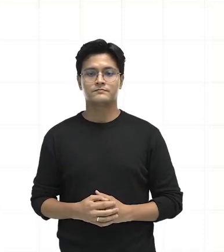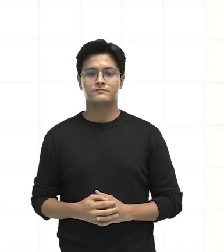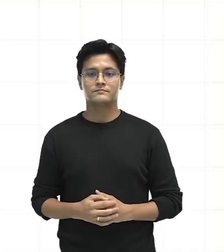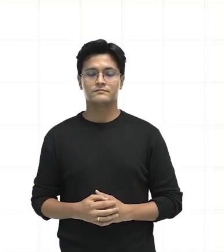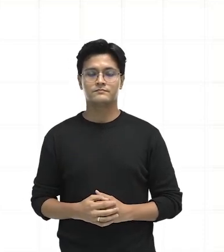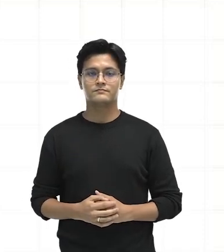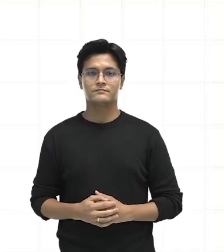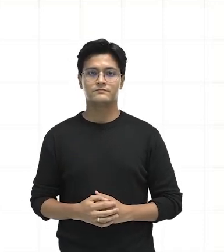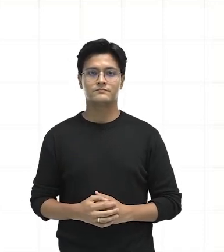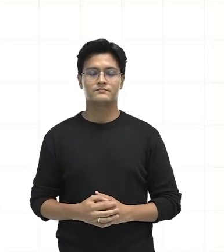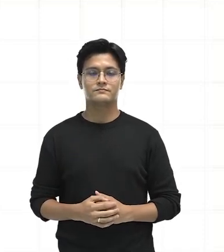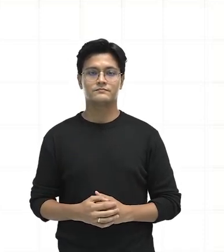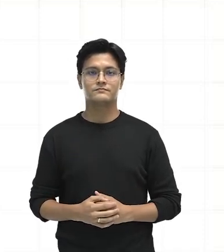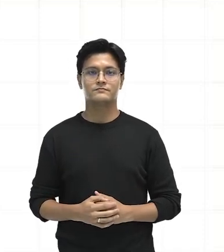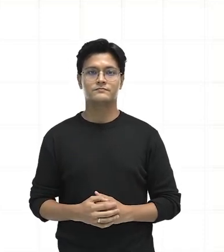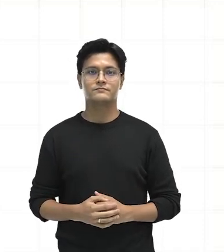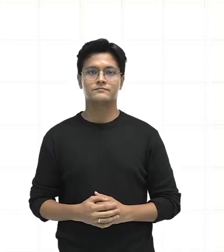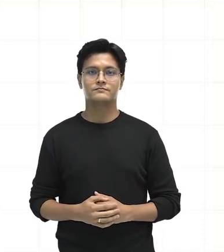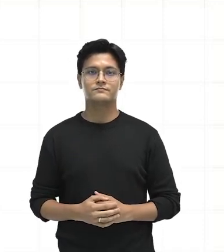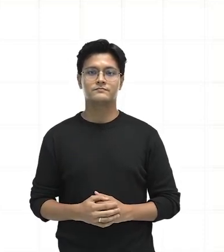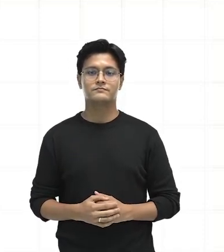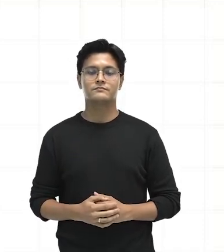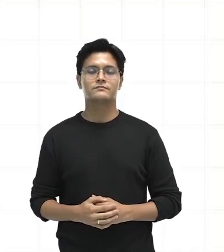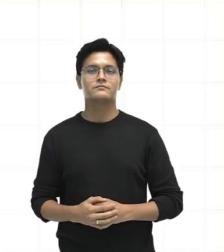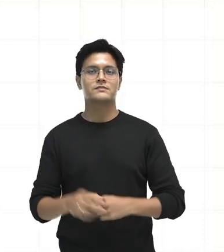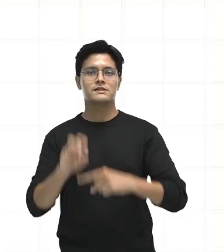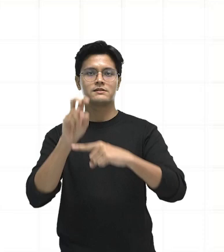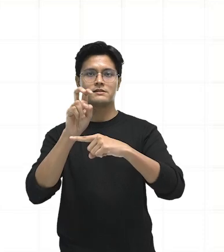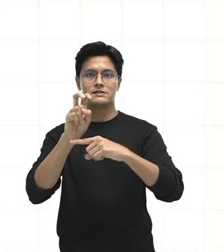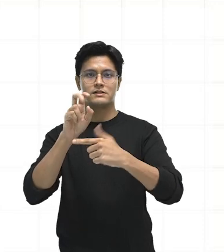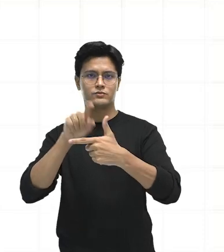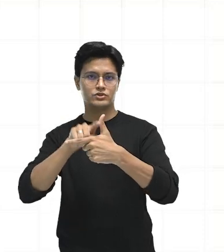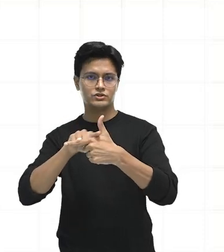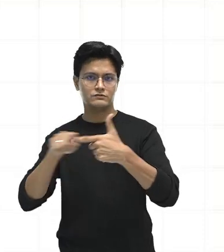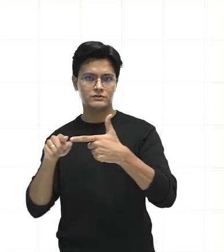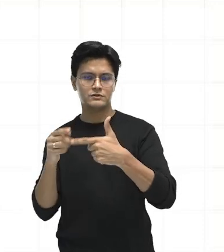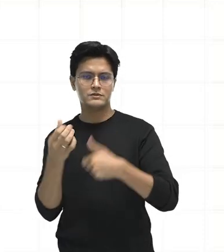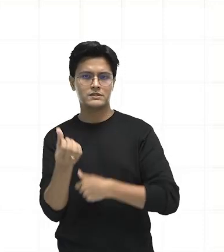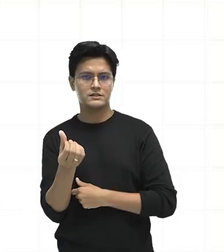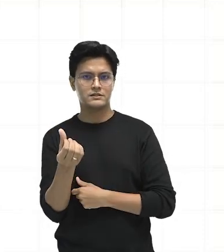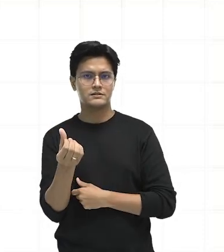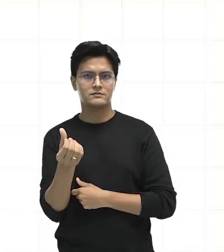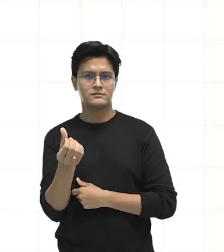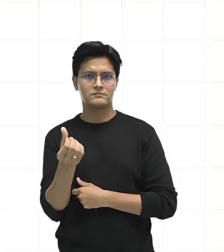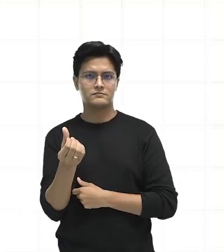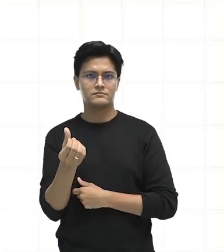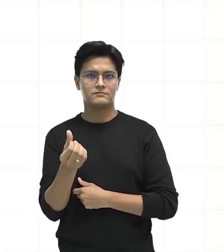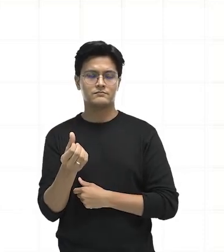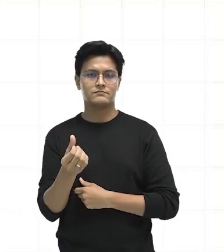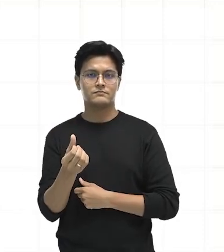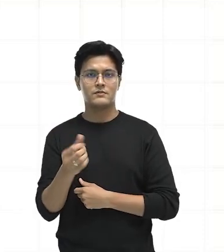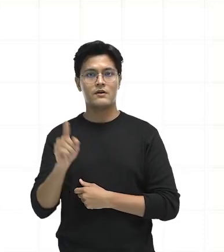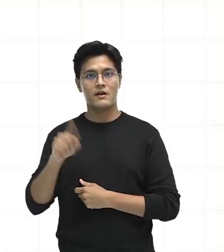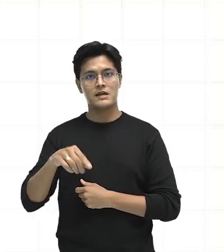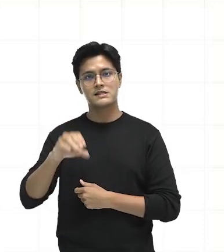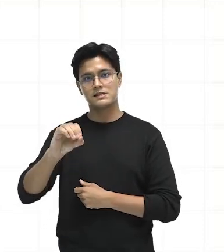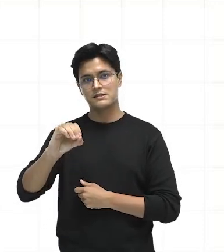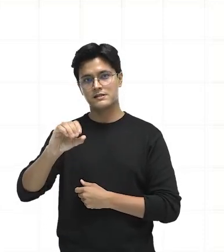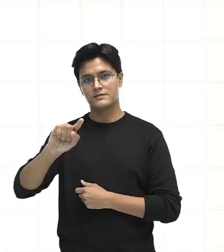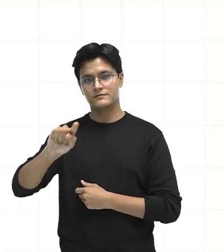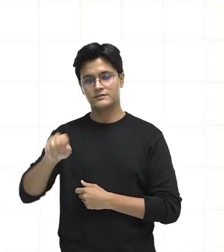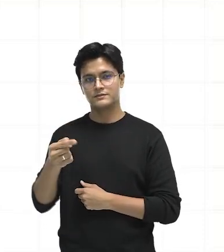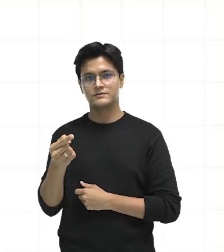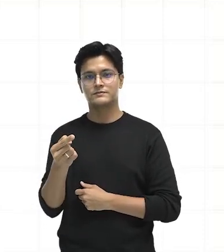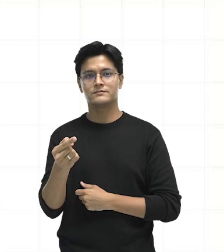0,75. Beleza. E 5 dividido para 6. Quanto é 5 dividido para 6? É